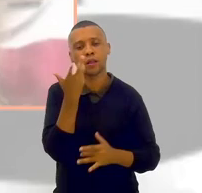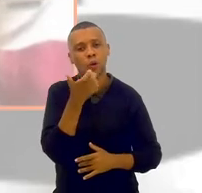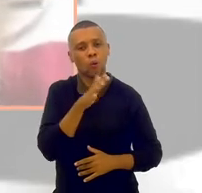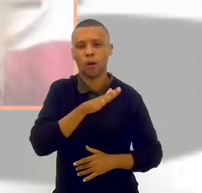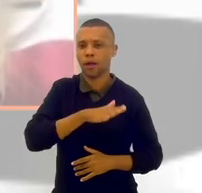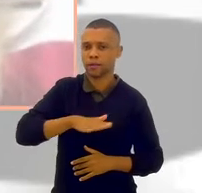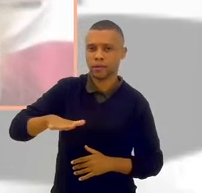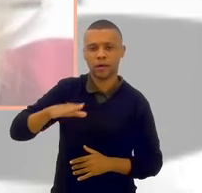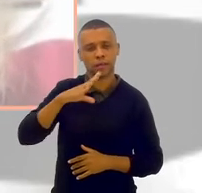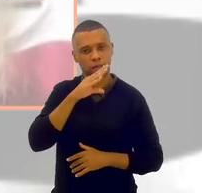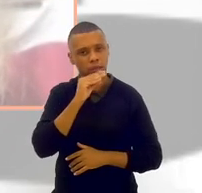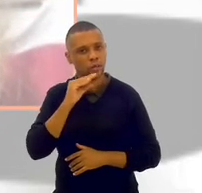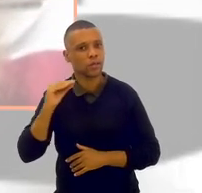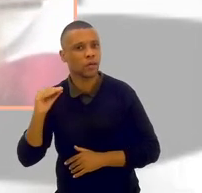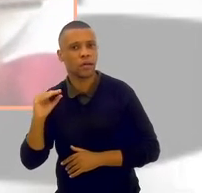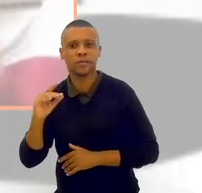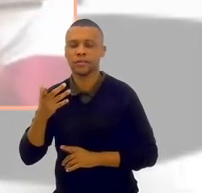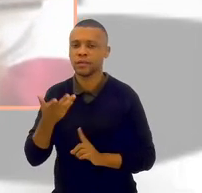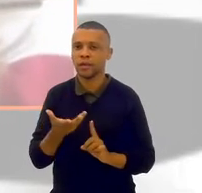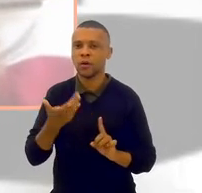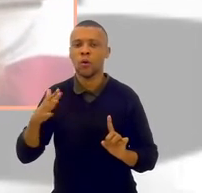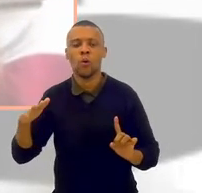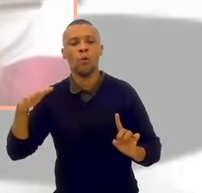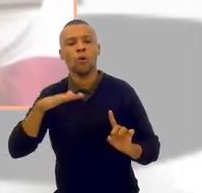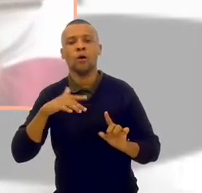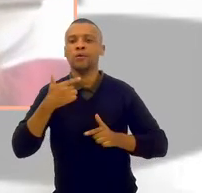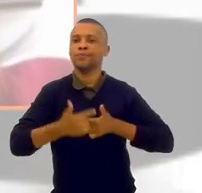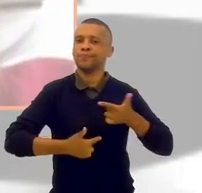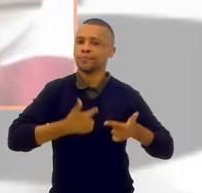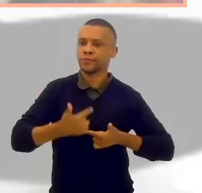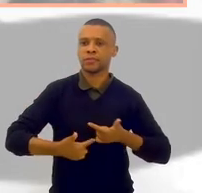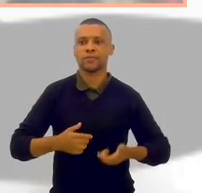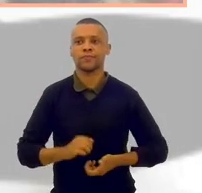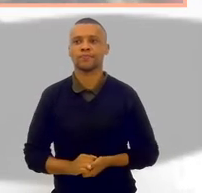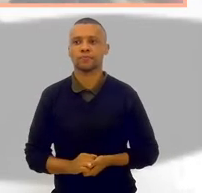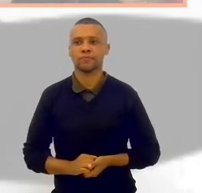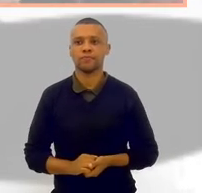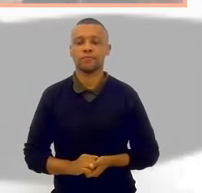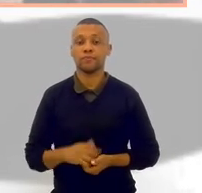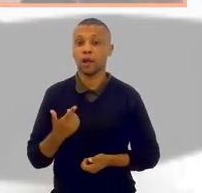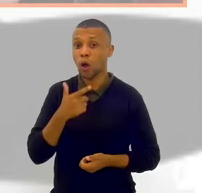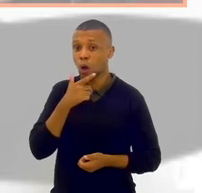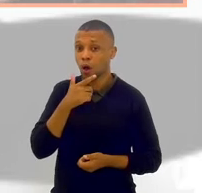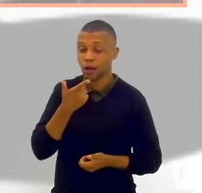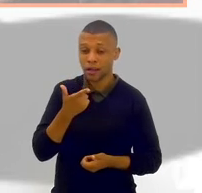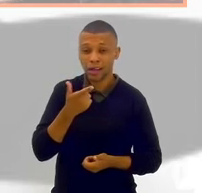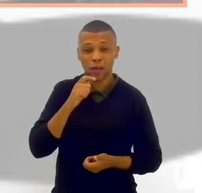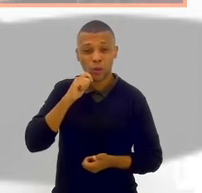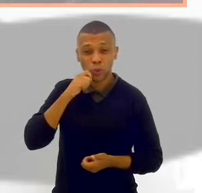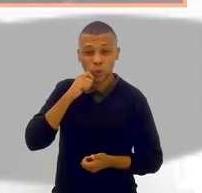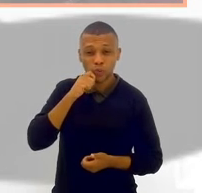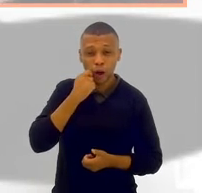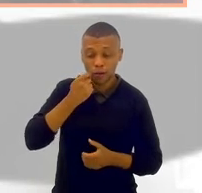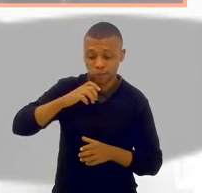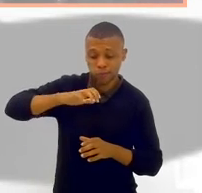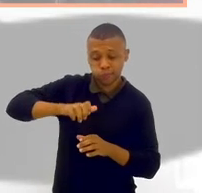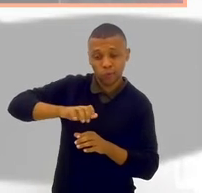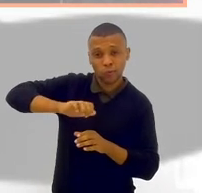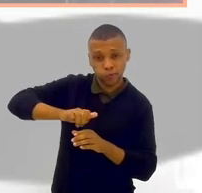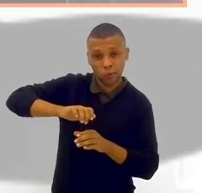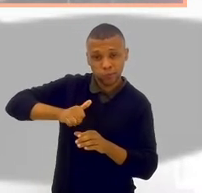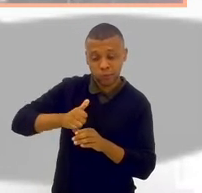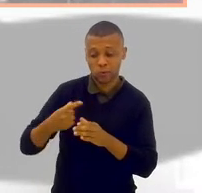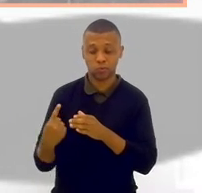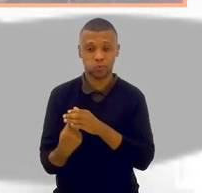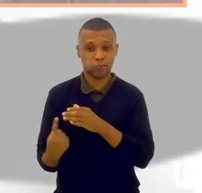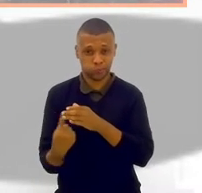contato com essas crianças e adolescentes e se destacavam em suas profissões, né? Ou Então seja, do foi. limão à limonada e ainda É.